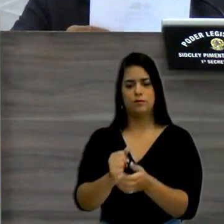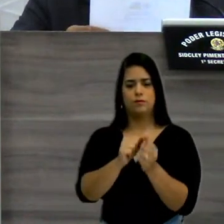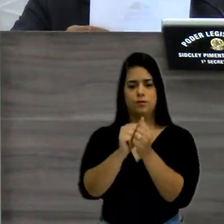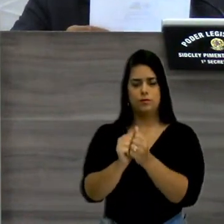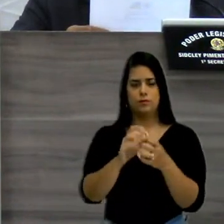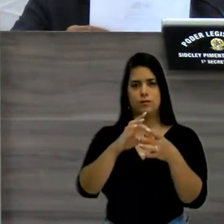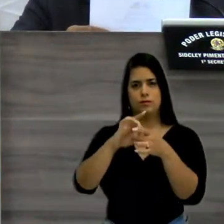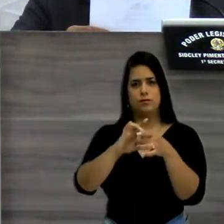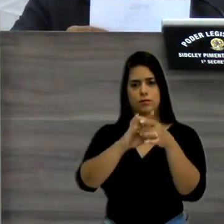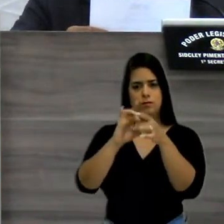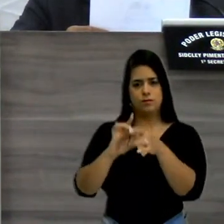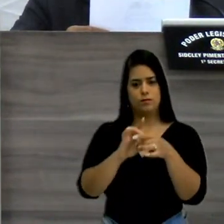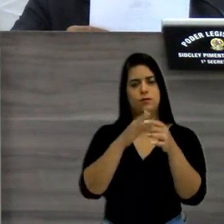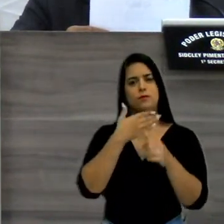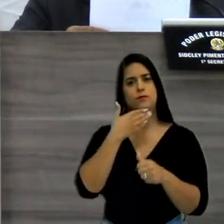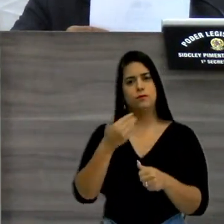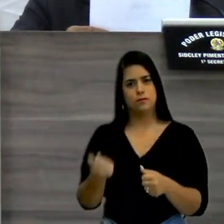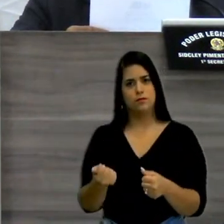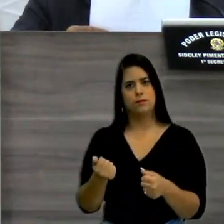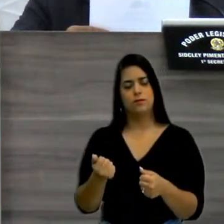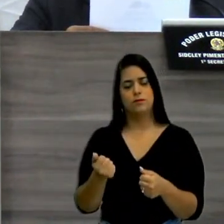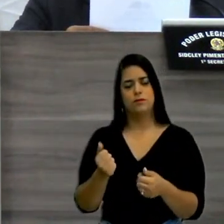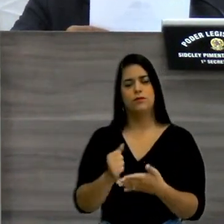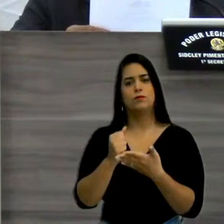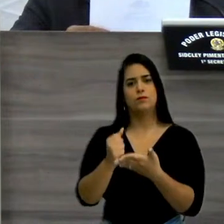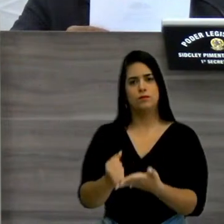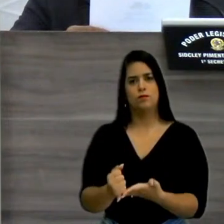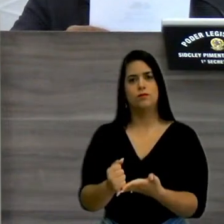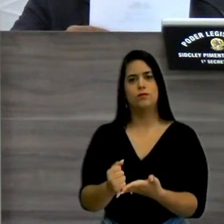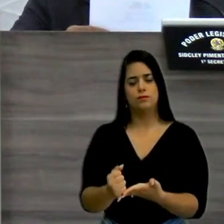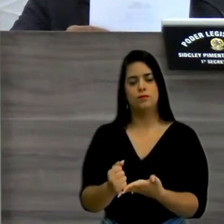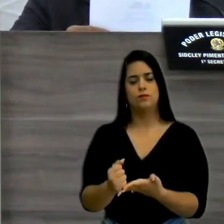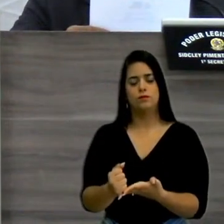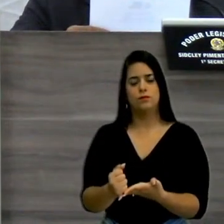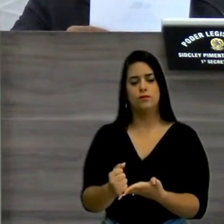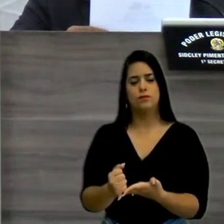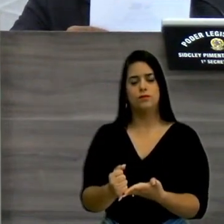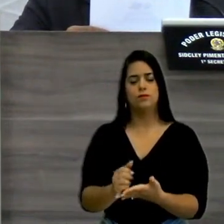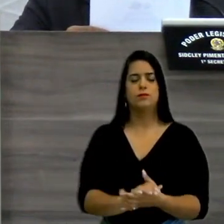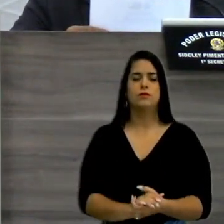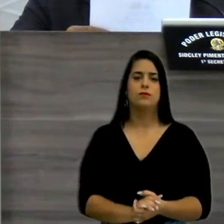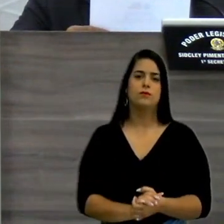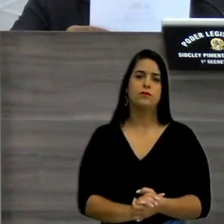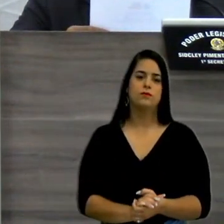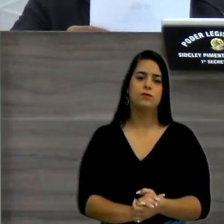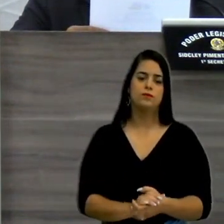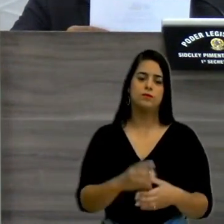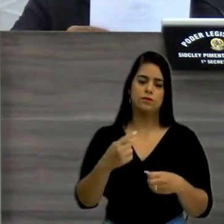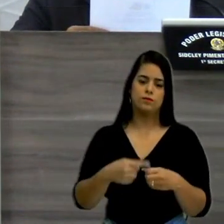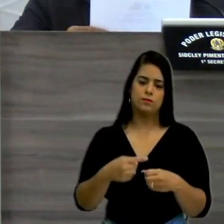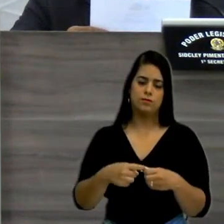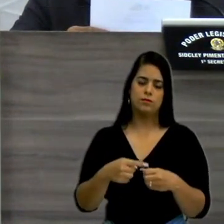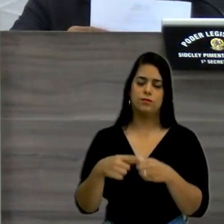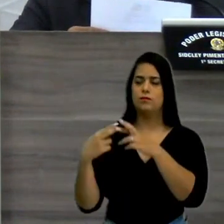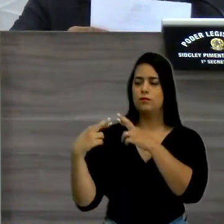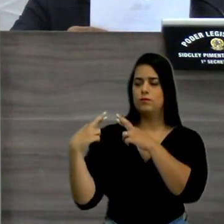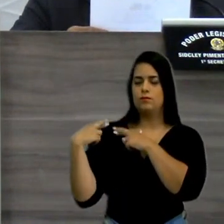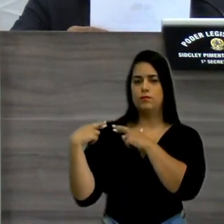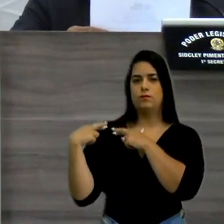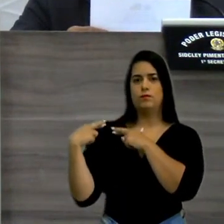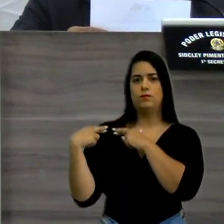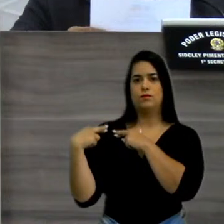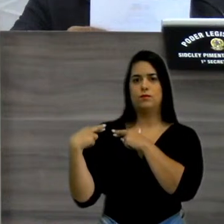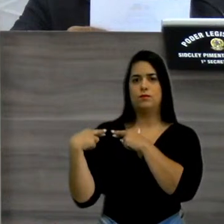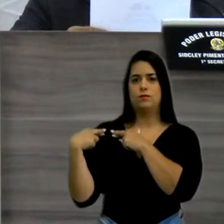que possam viabilizar o bem comum da sociedade do Agreste e Vale do Ipujuca, nos municípios sob a responsabilidade